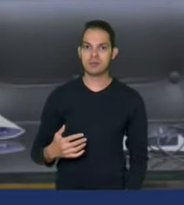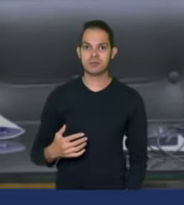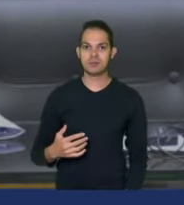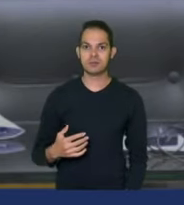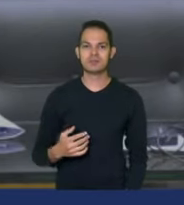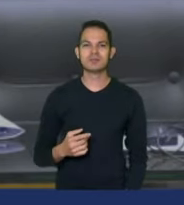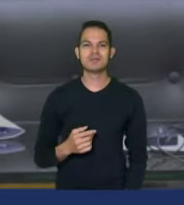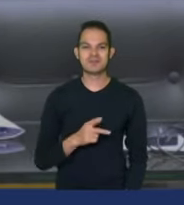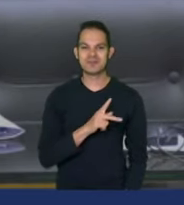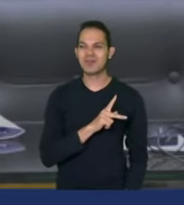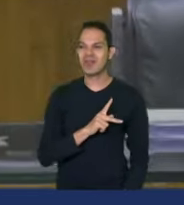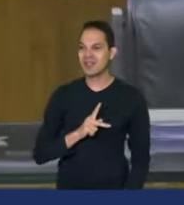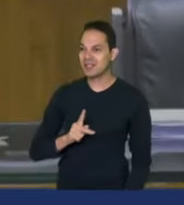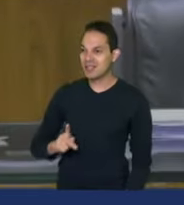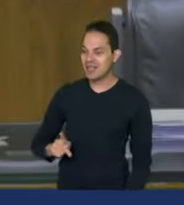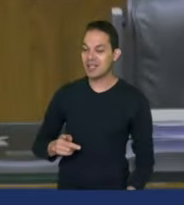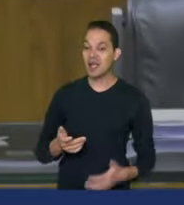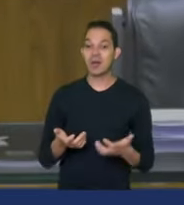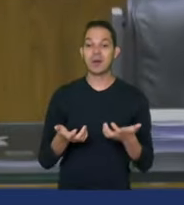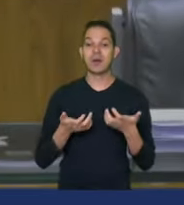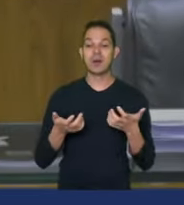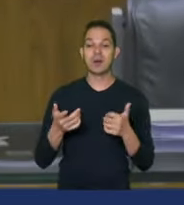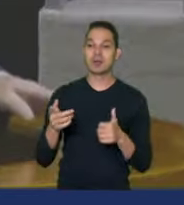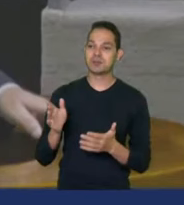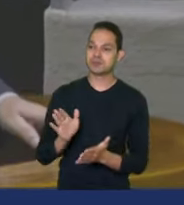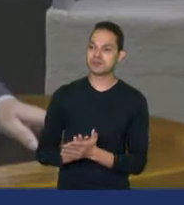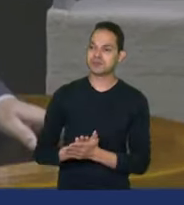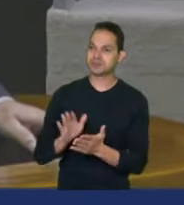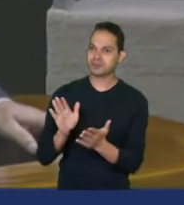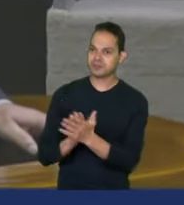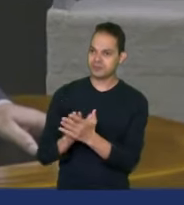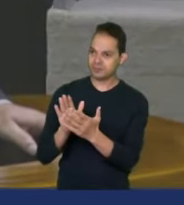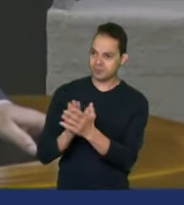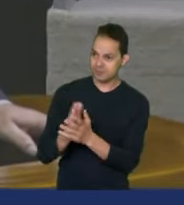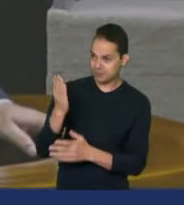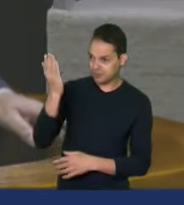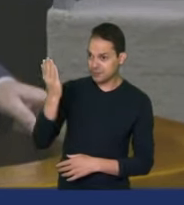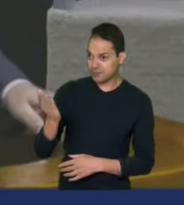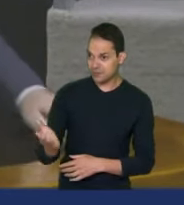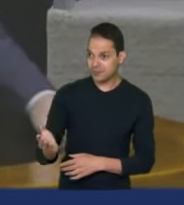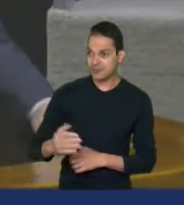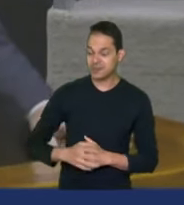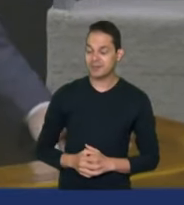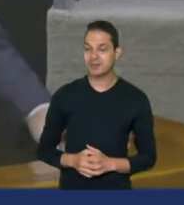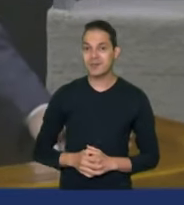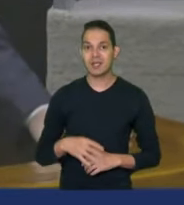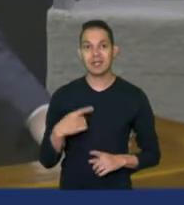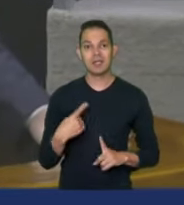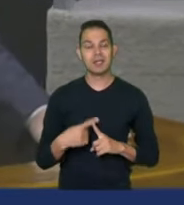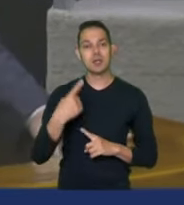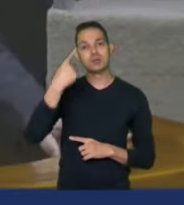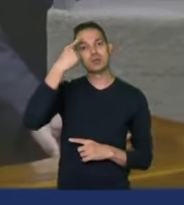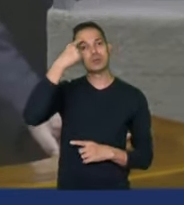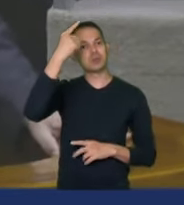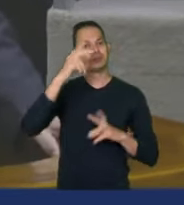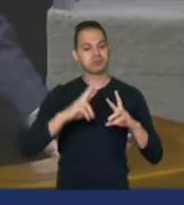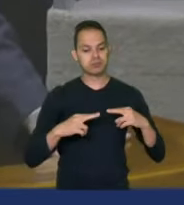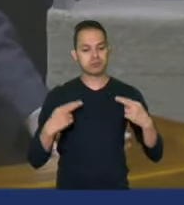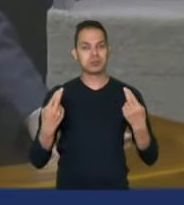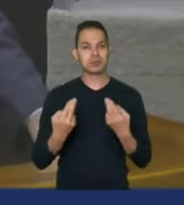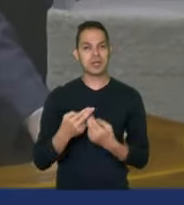Presidente, eu queria primeiro parabenizá-lo em teu nome pela grande iniciativa desta comissão